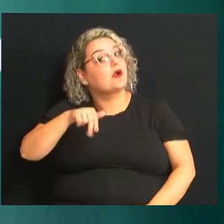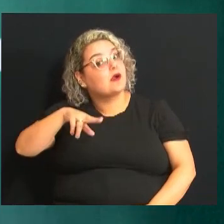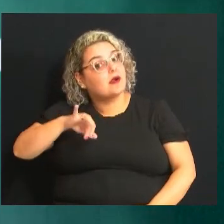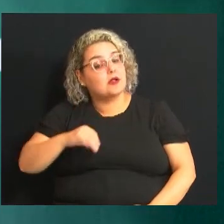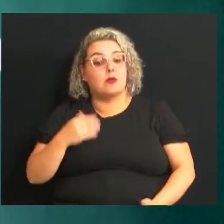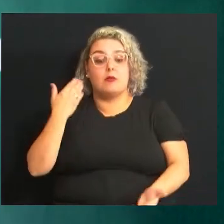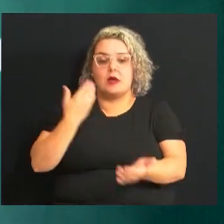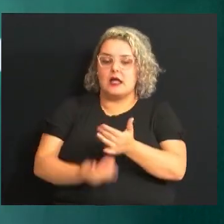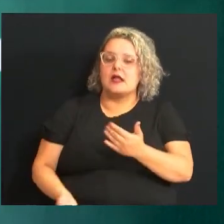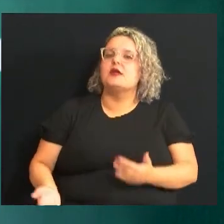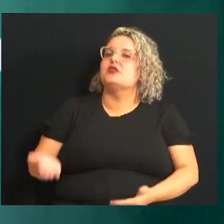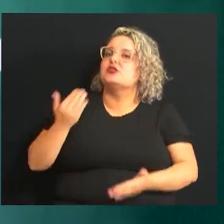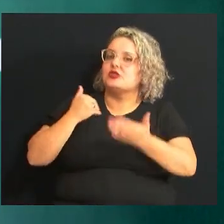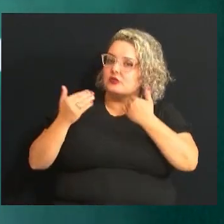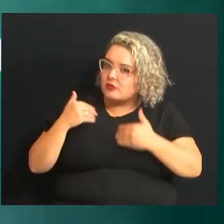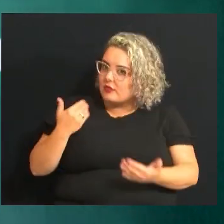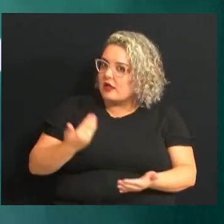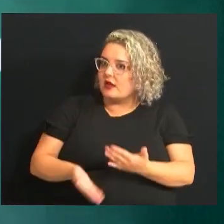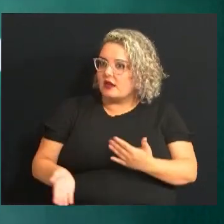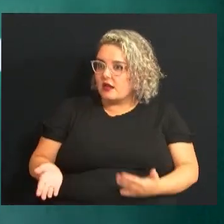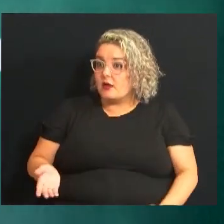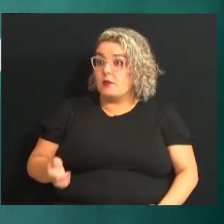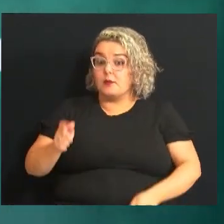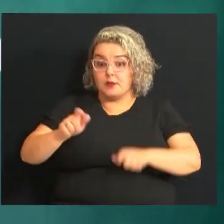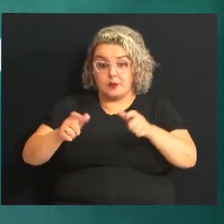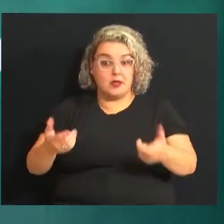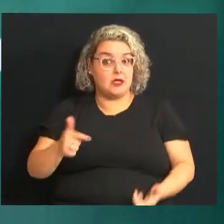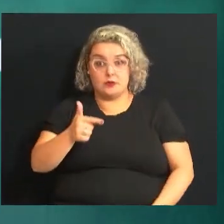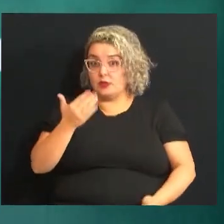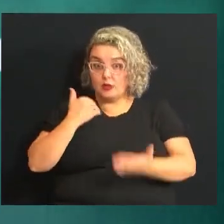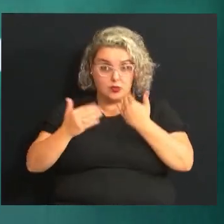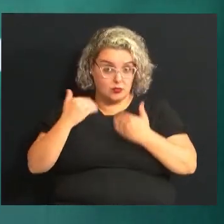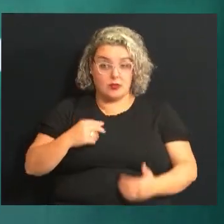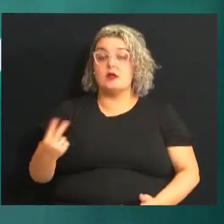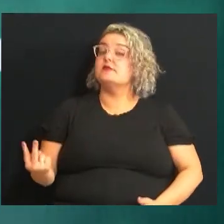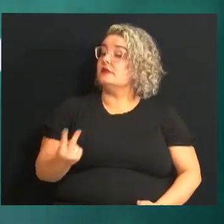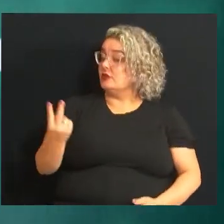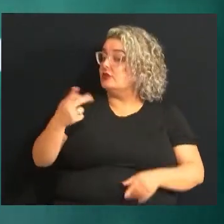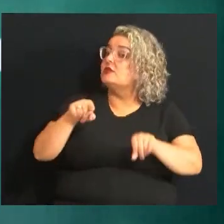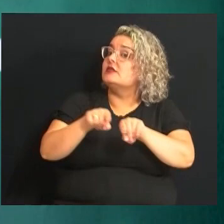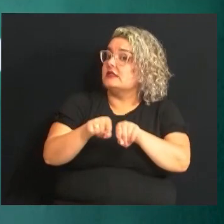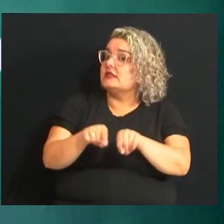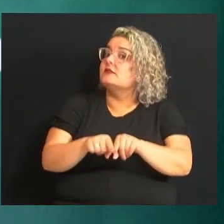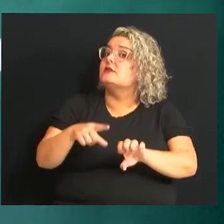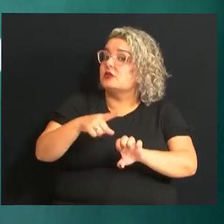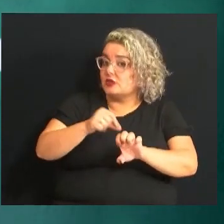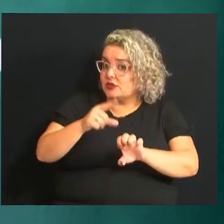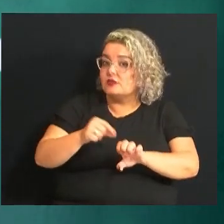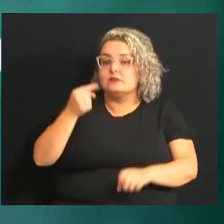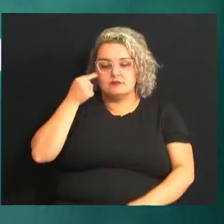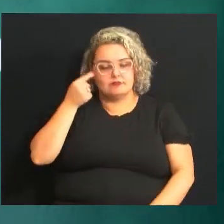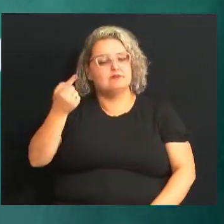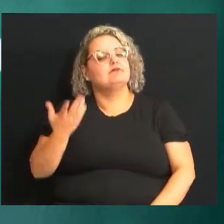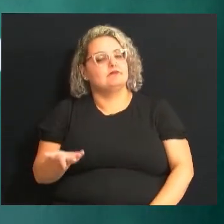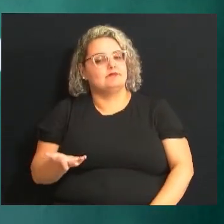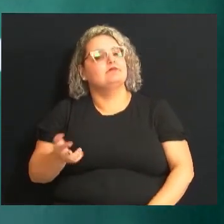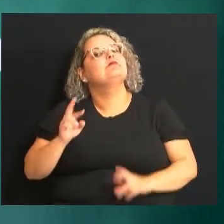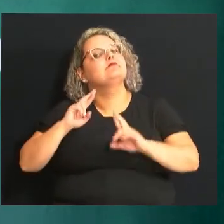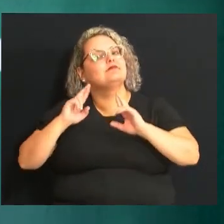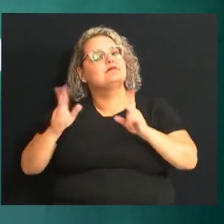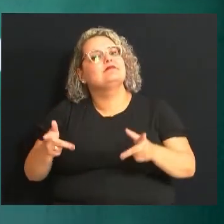produto saudável, mais produto orgânico, parar de desperdiçar alimento, pensar em tanta gente que está sem o que comer